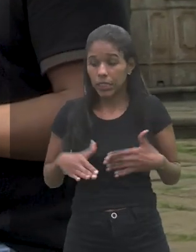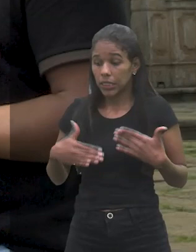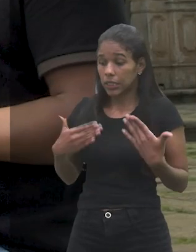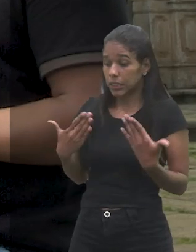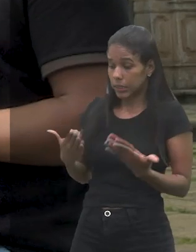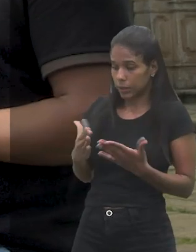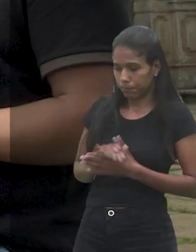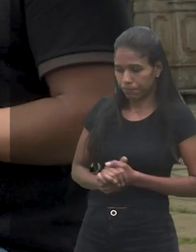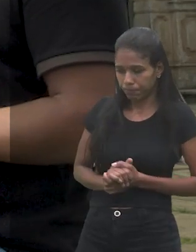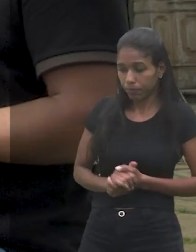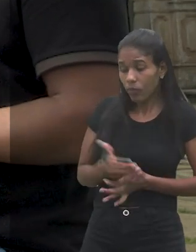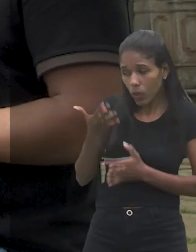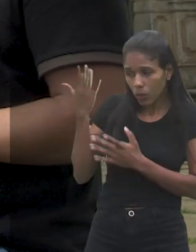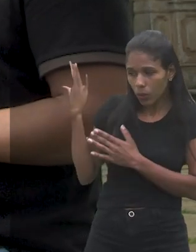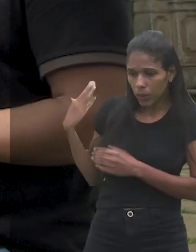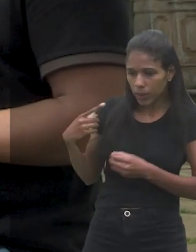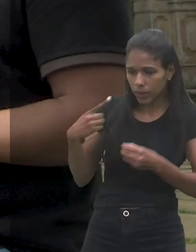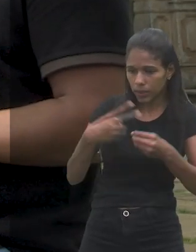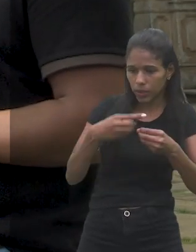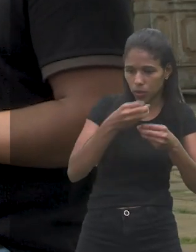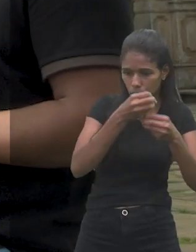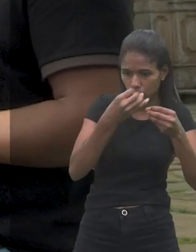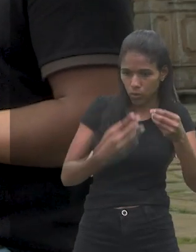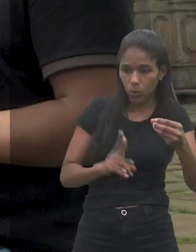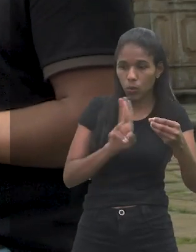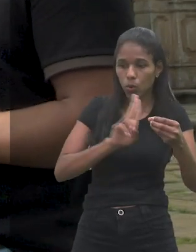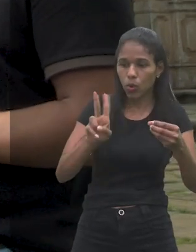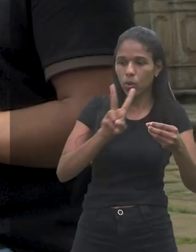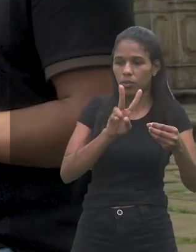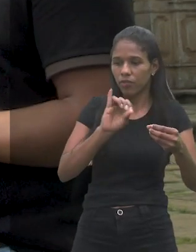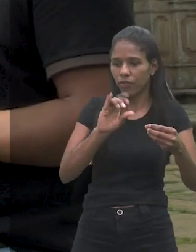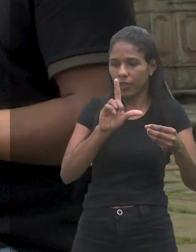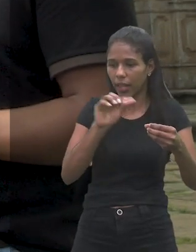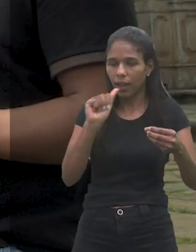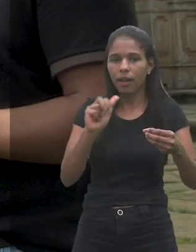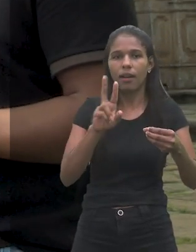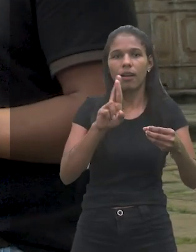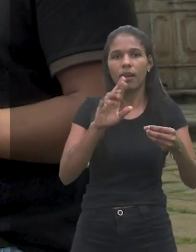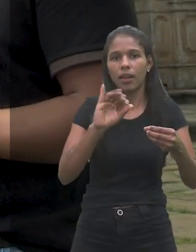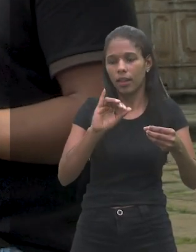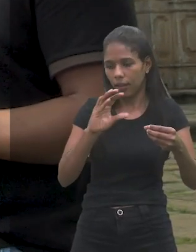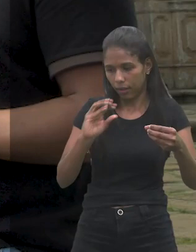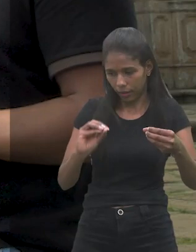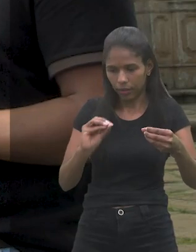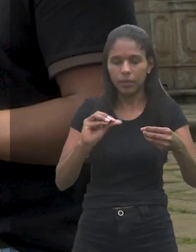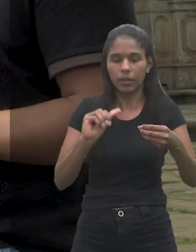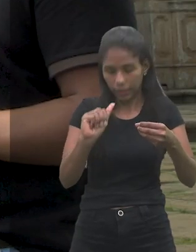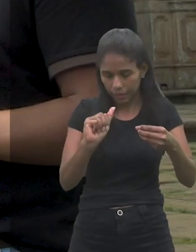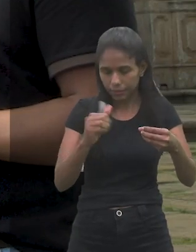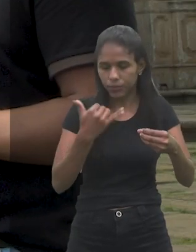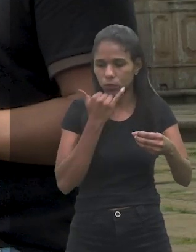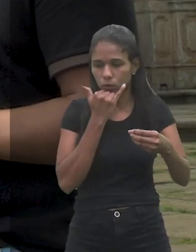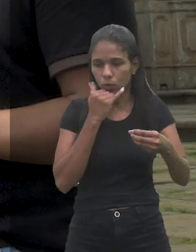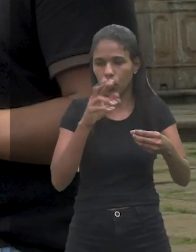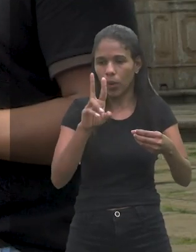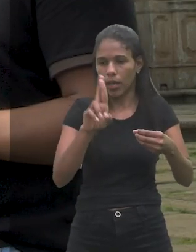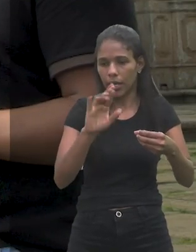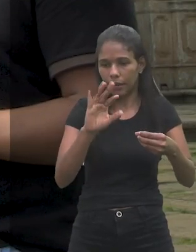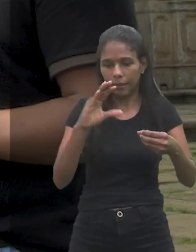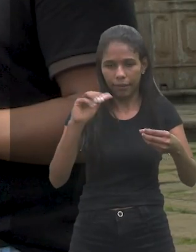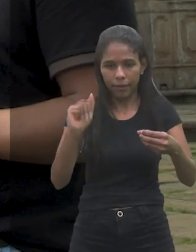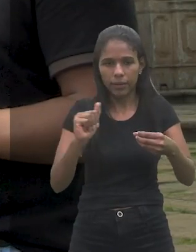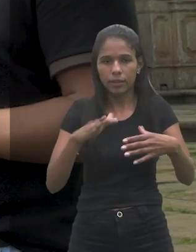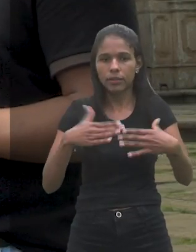em evolução. O pai dele chega em 1724. Ele iria urbanizar a vila. Total, ia fazer em torno de 11